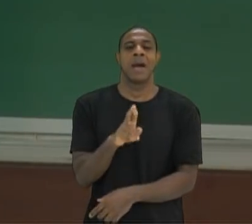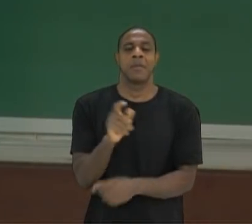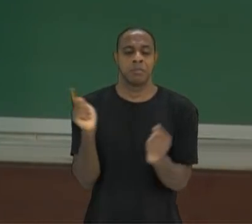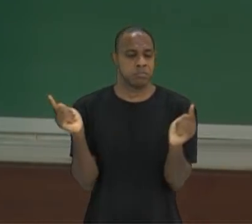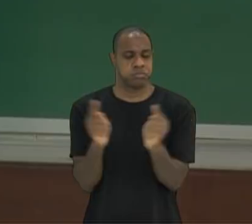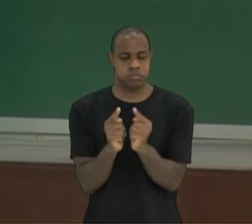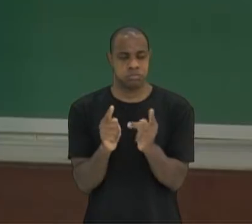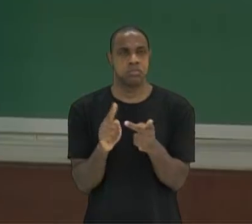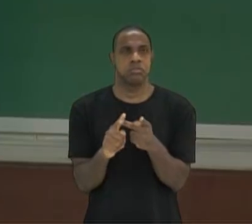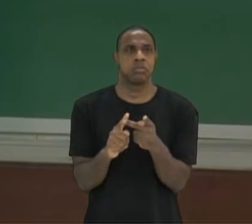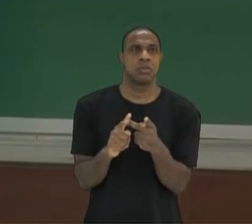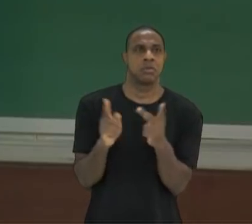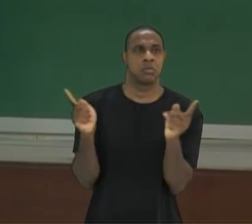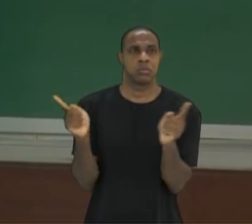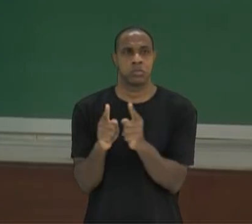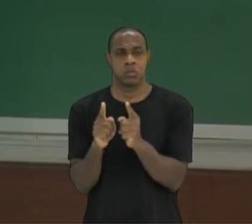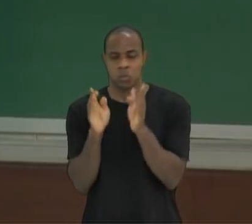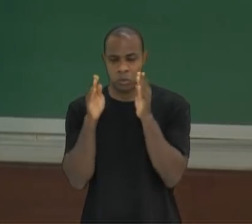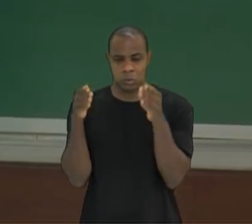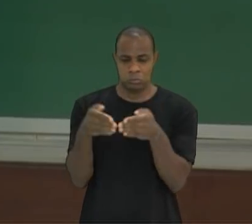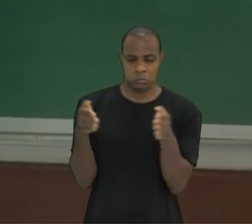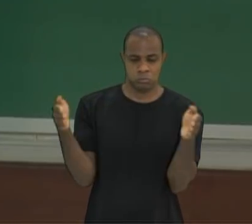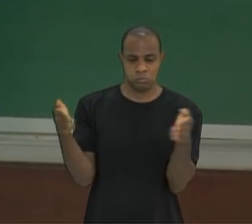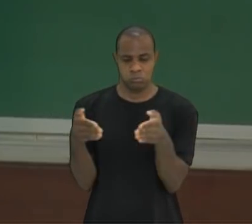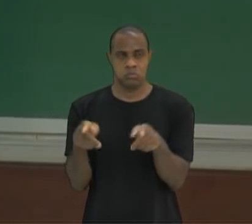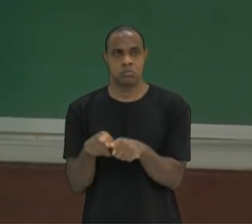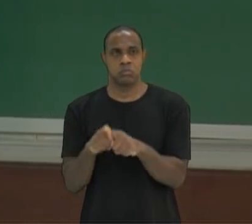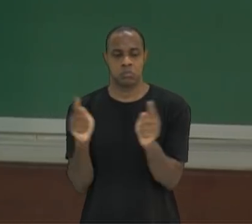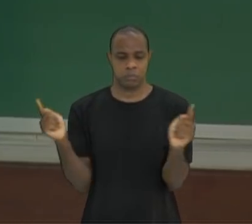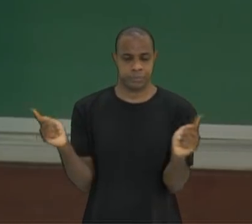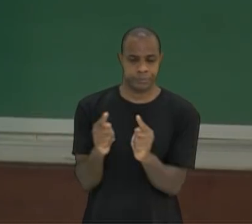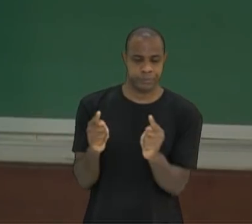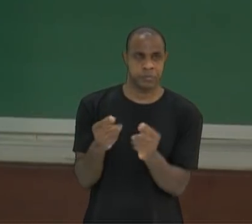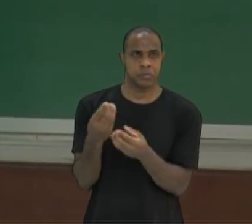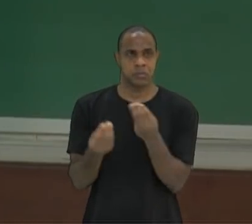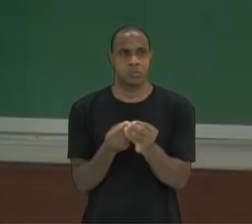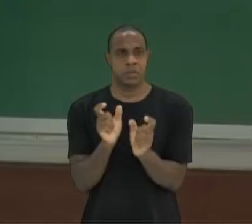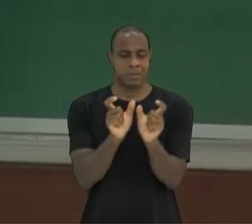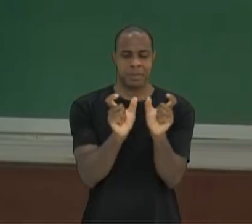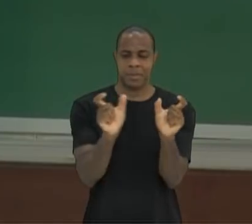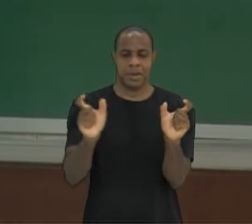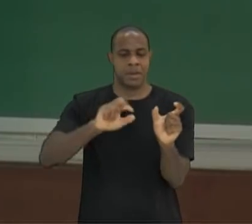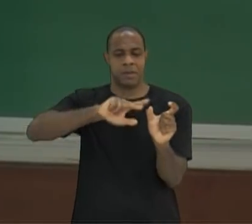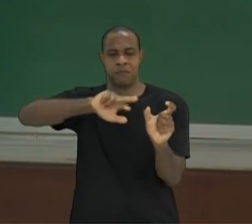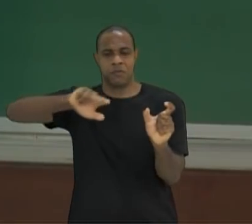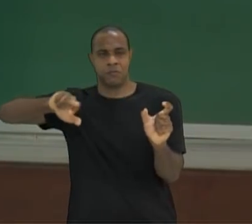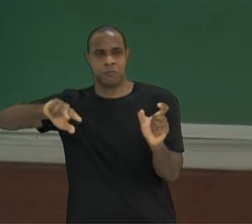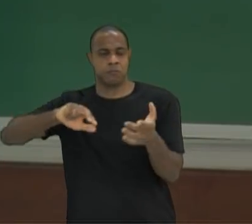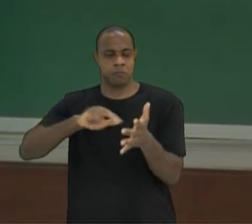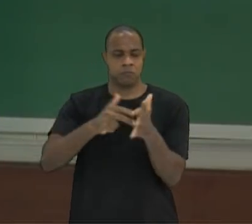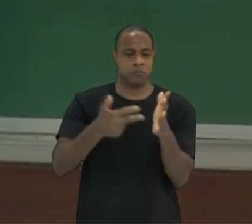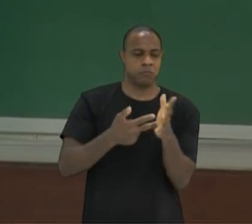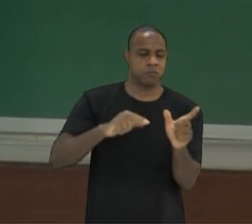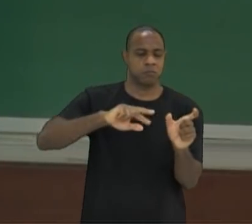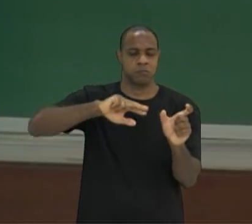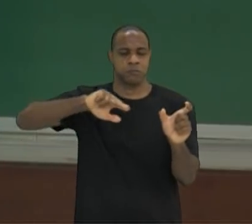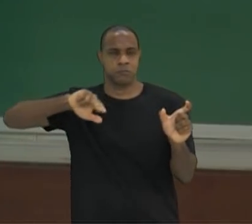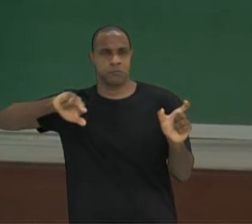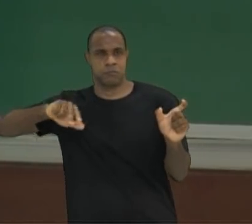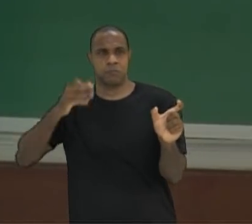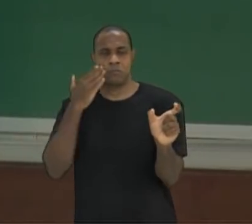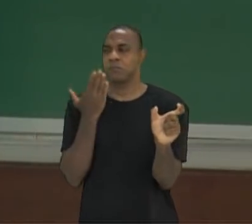abreviar, condensar, concentrar, sumariar, compendir, recapitular